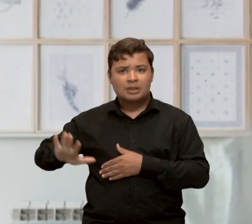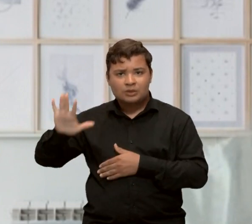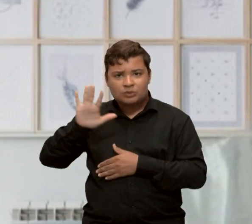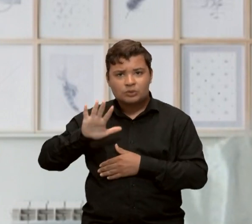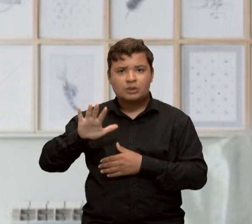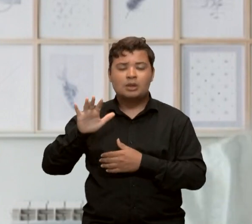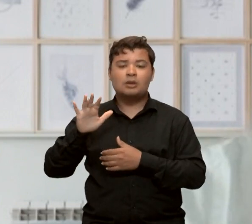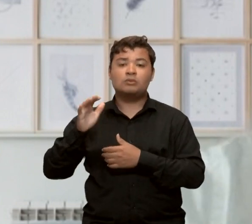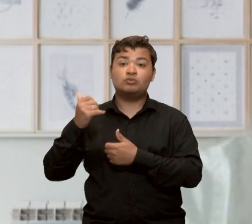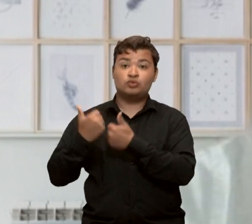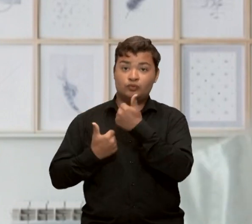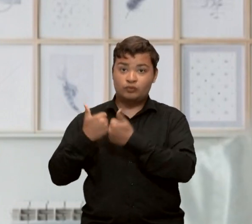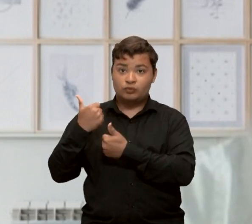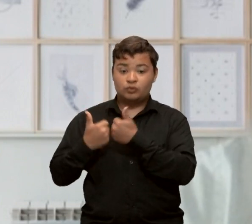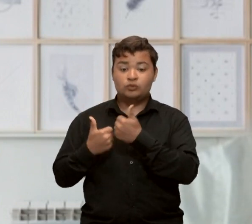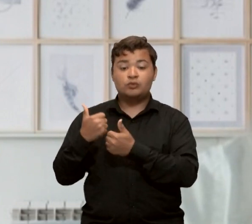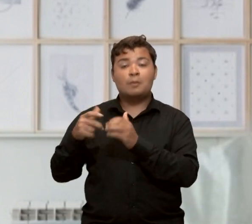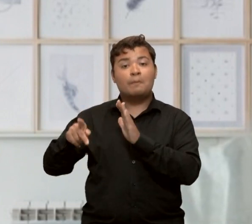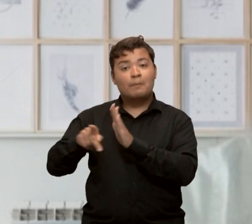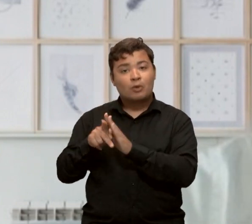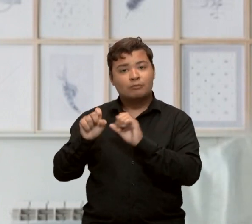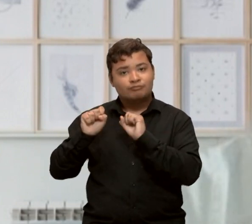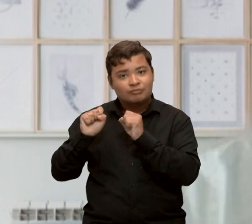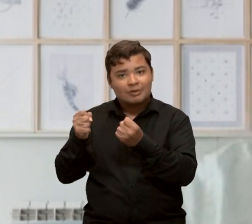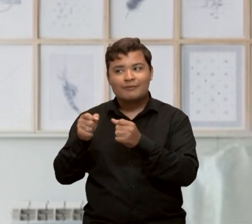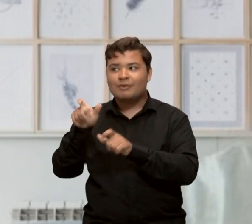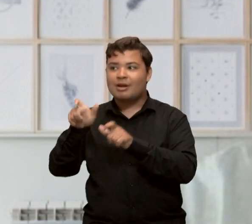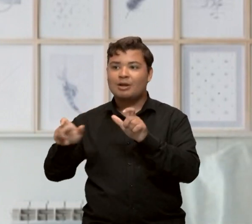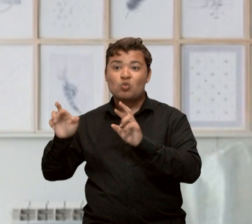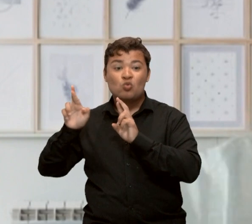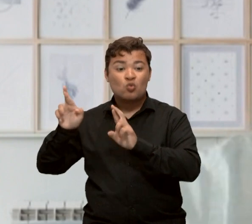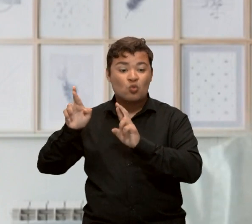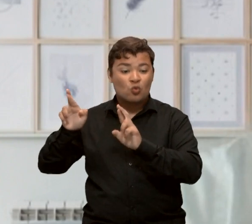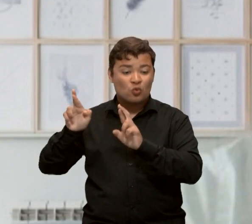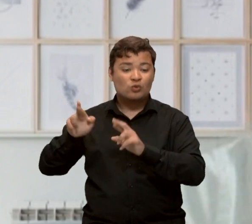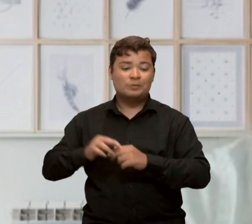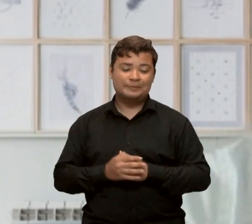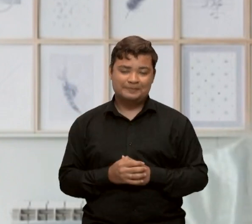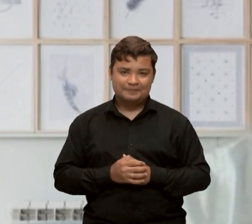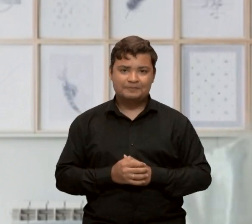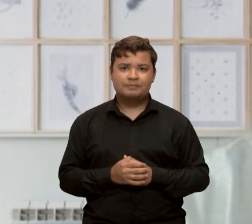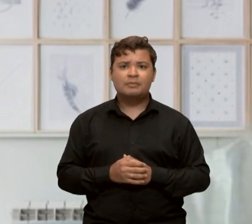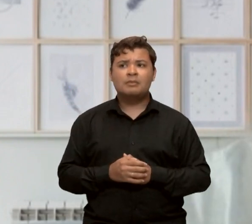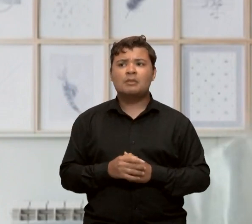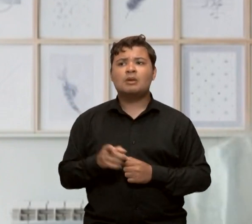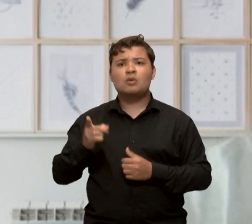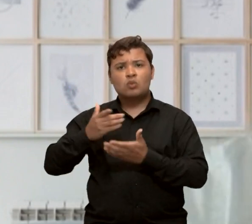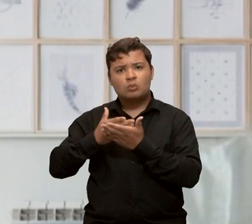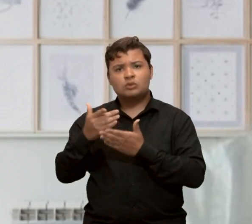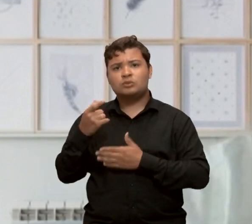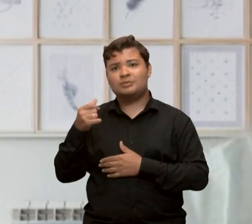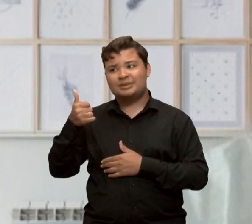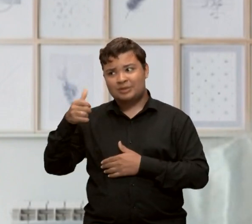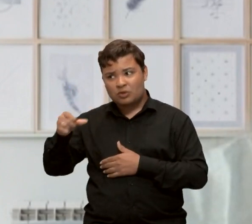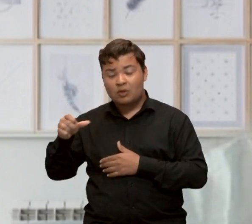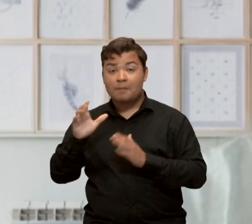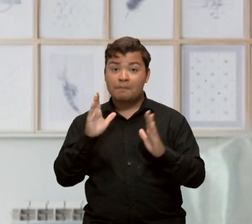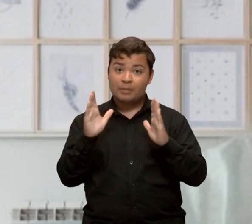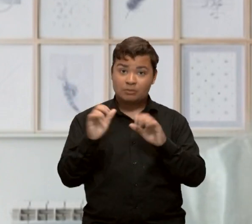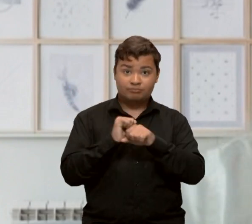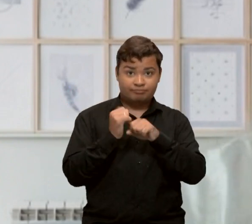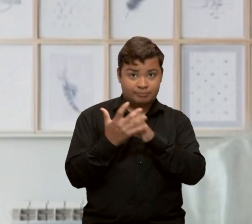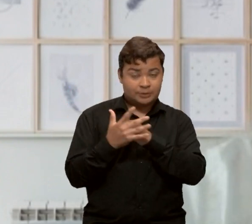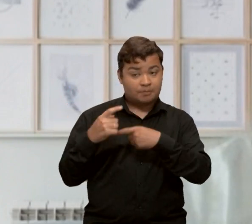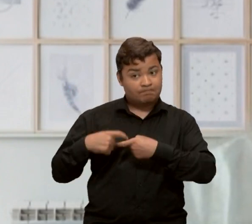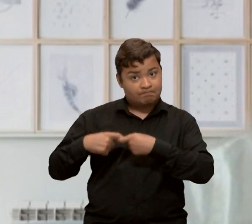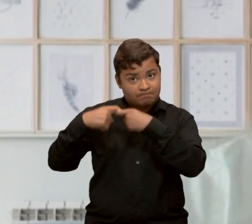Torcedor. Nós temos esse programa desde 2019, foi interrompido no período da pandemia, e atualmente nós temos 200